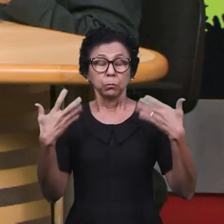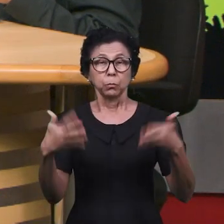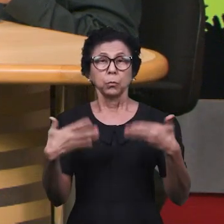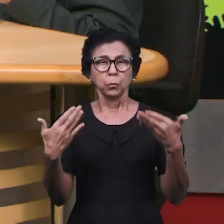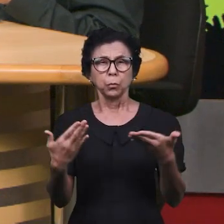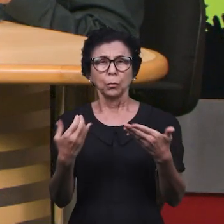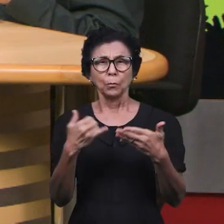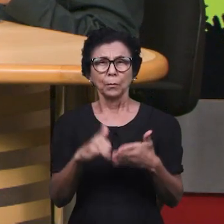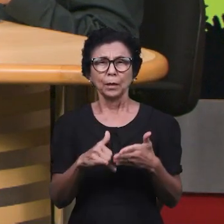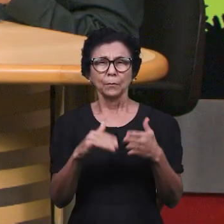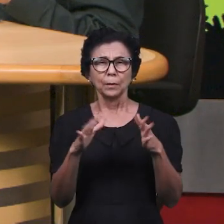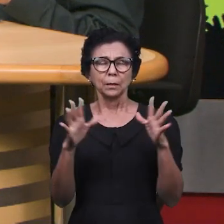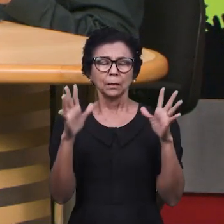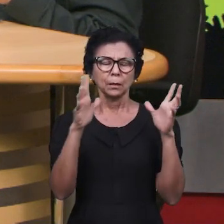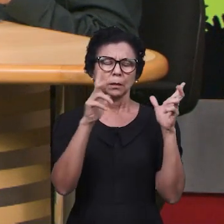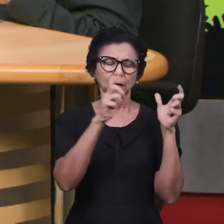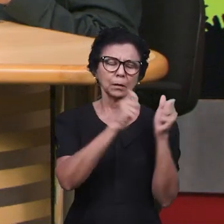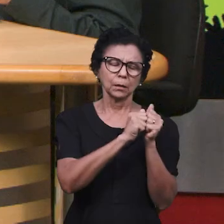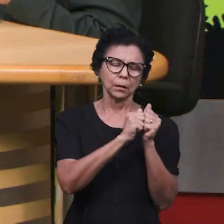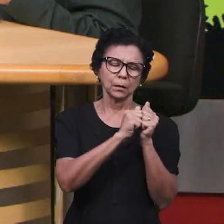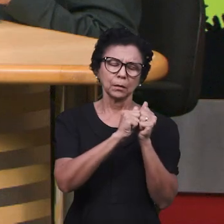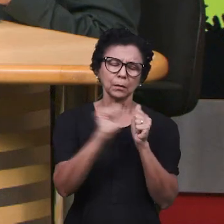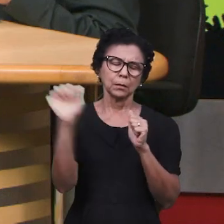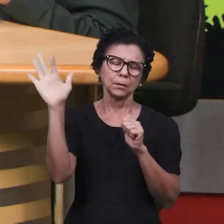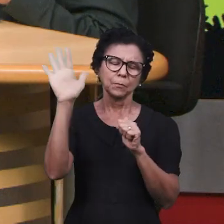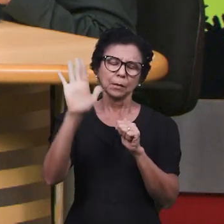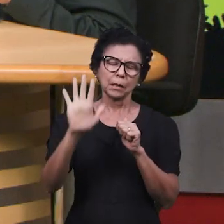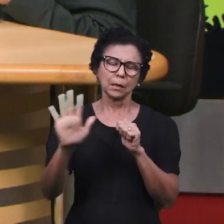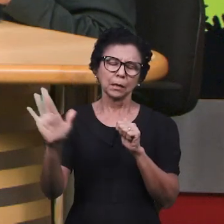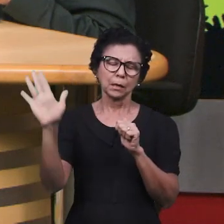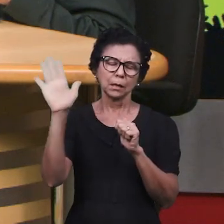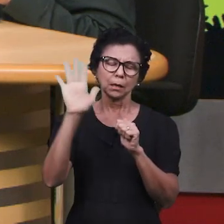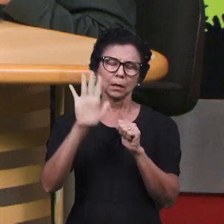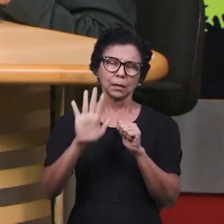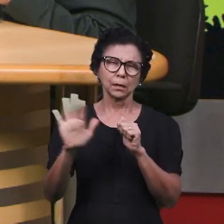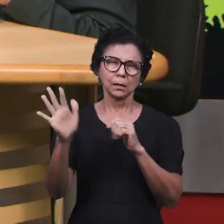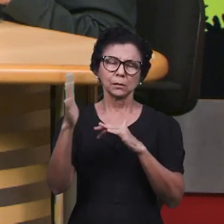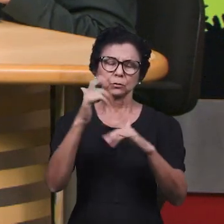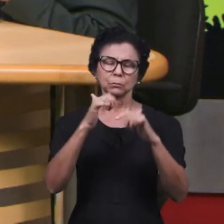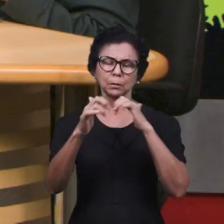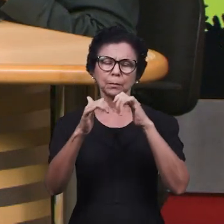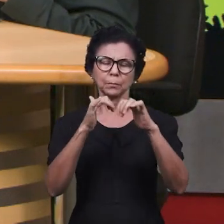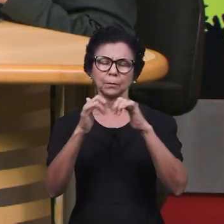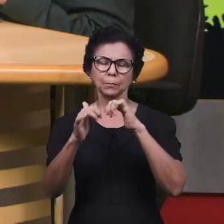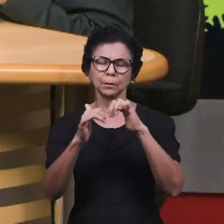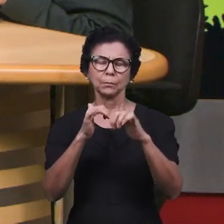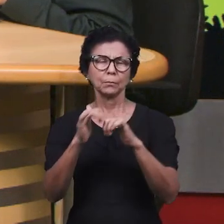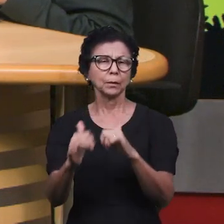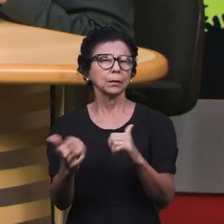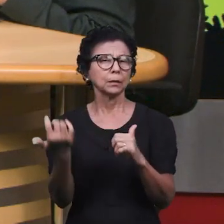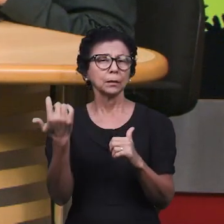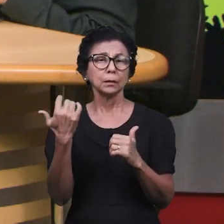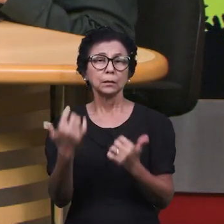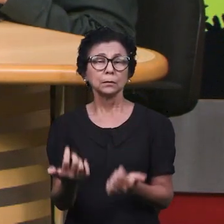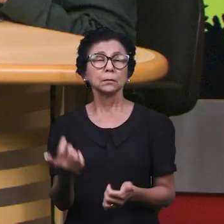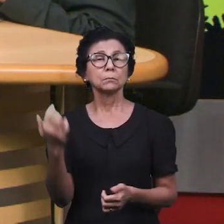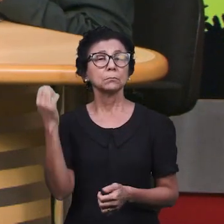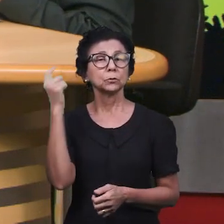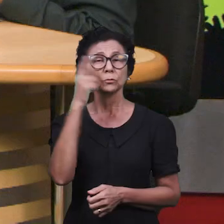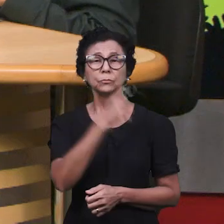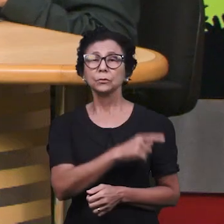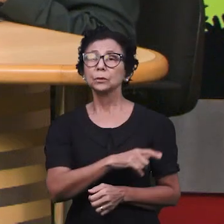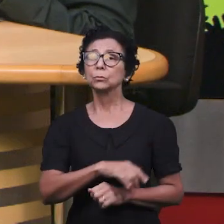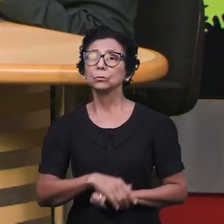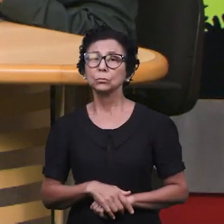que mesmo com os olhos fechados, aquelas imagens permanecem fazendo parte do momento de descanso. Isso